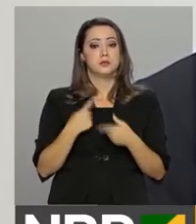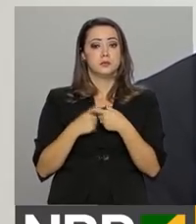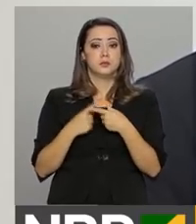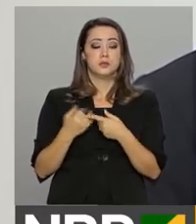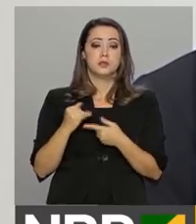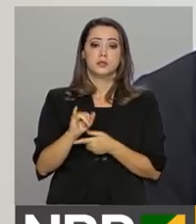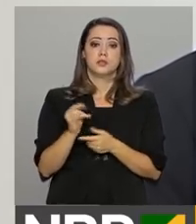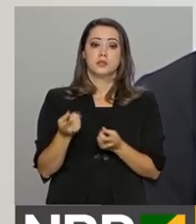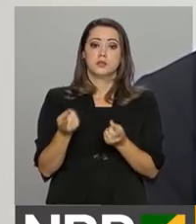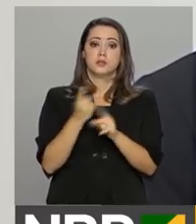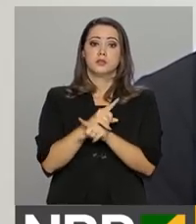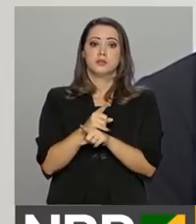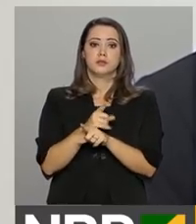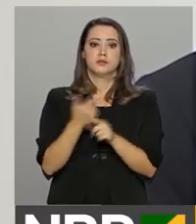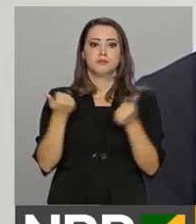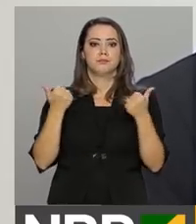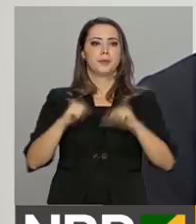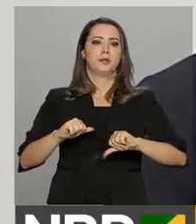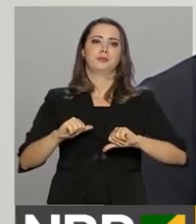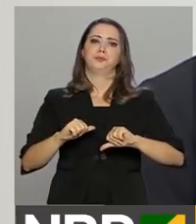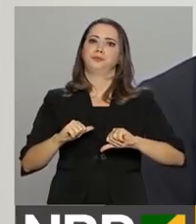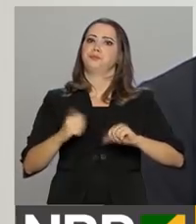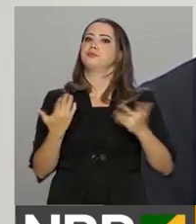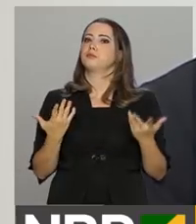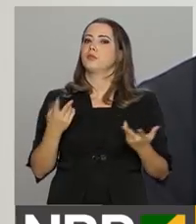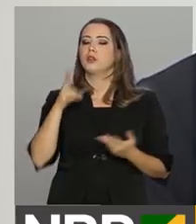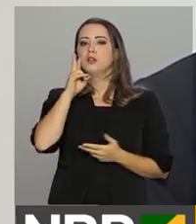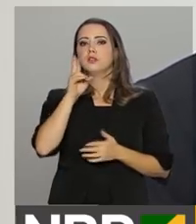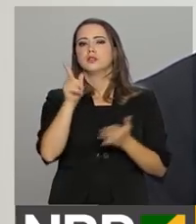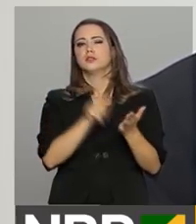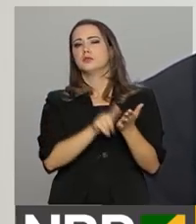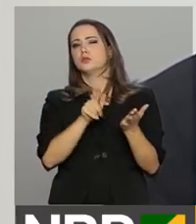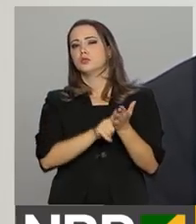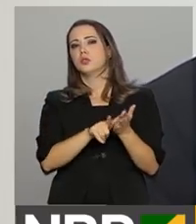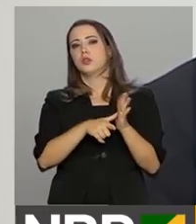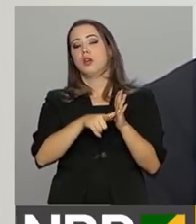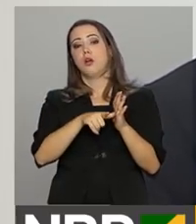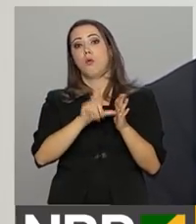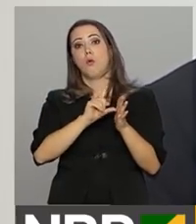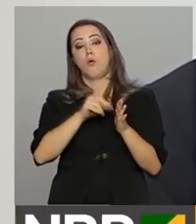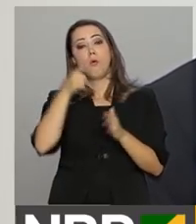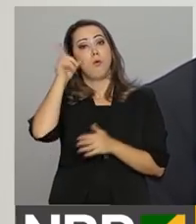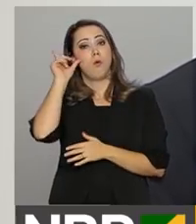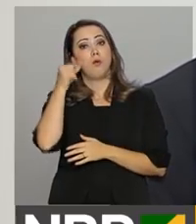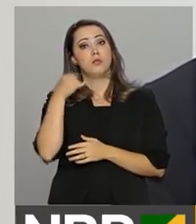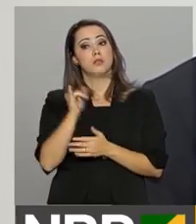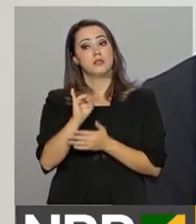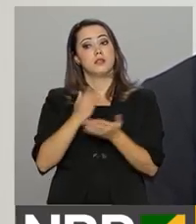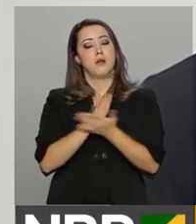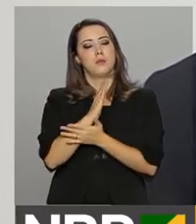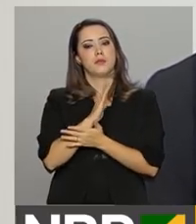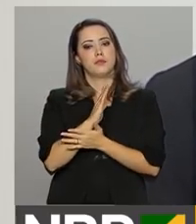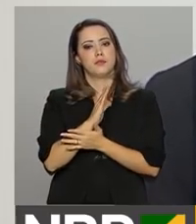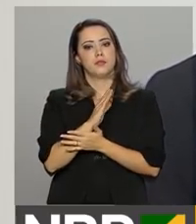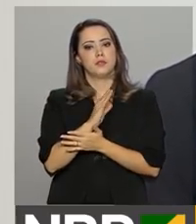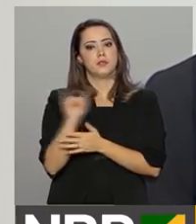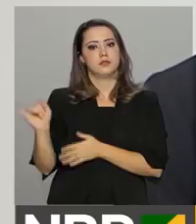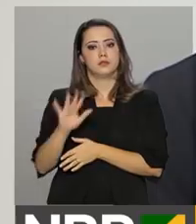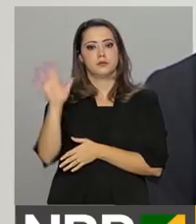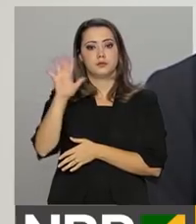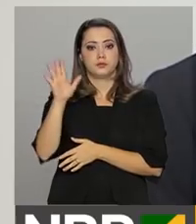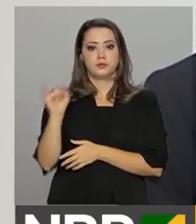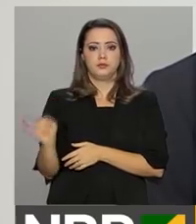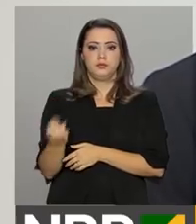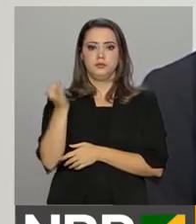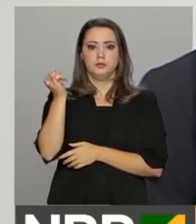caso contrário haverá malefícios vocês viram os jornais de ontem o que acontece se aprovar a reforma previdenciária na inflação nos